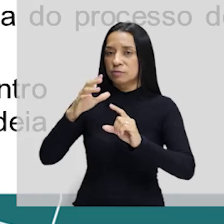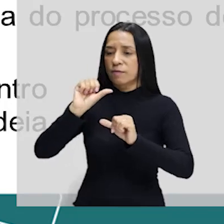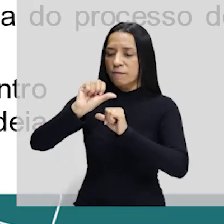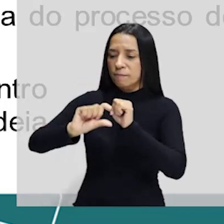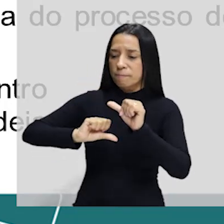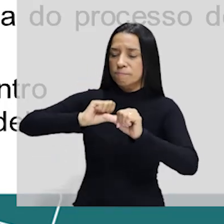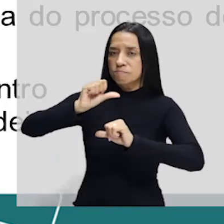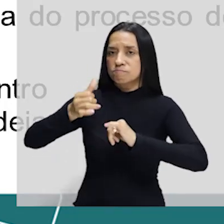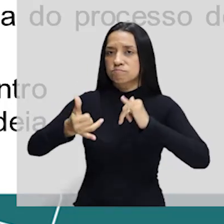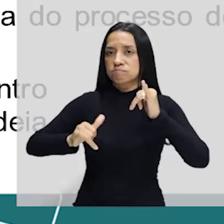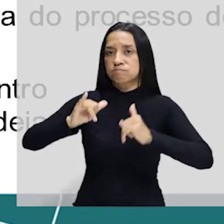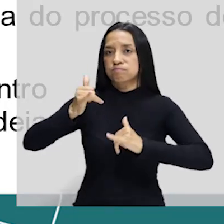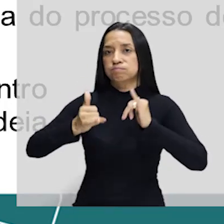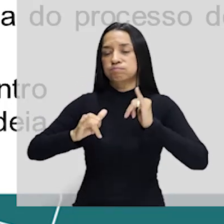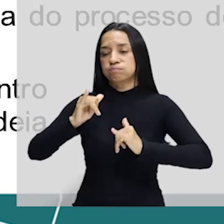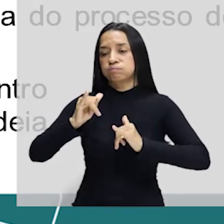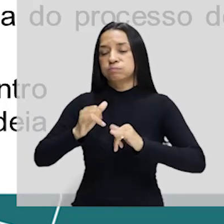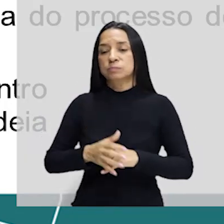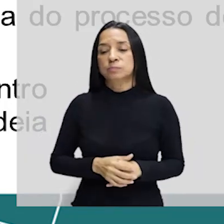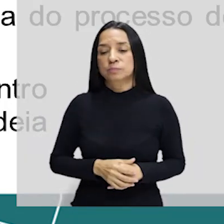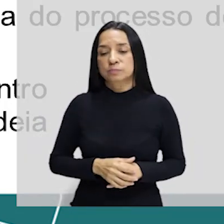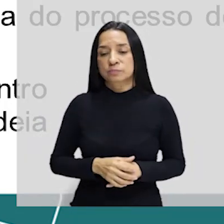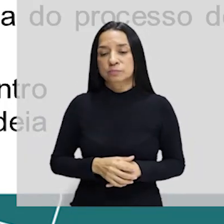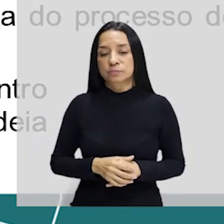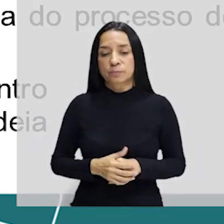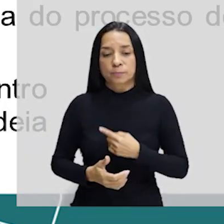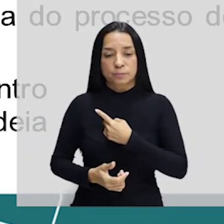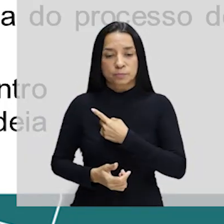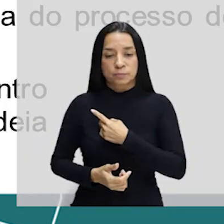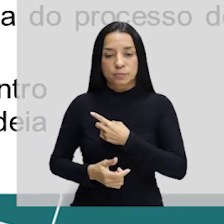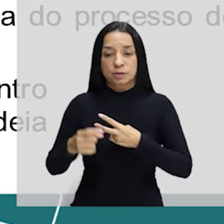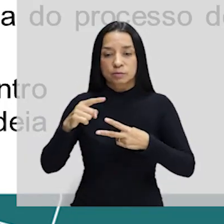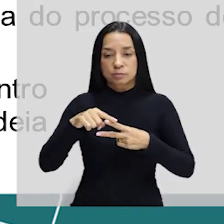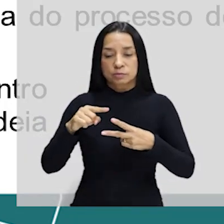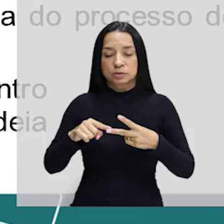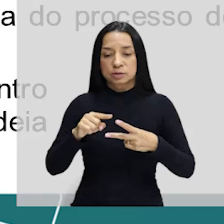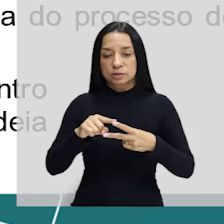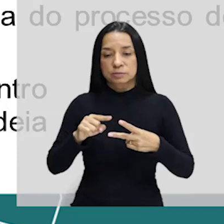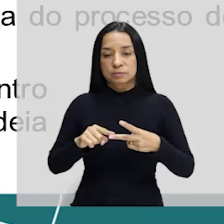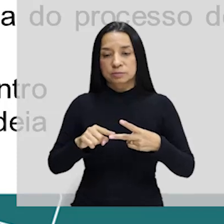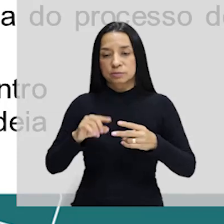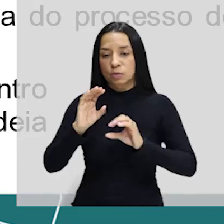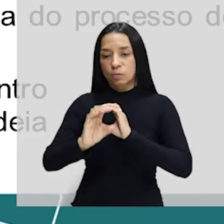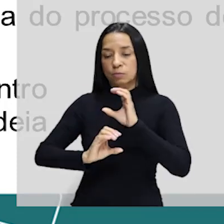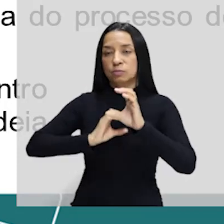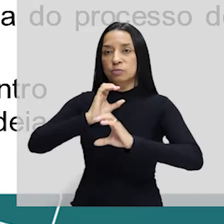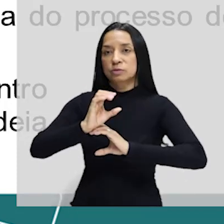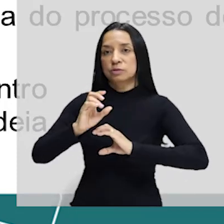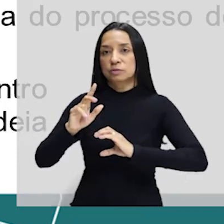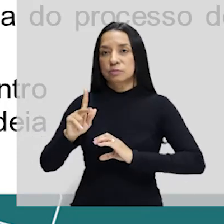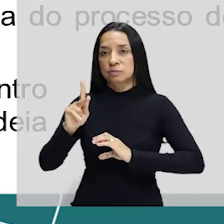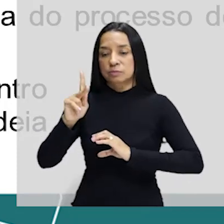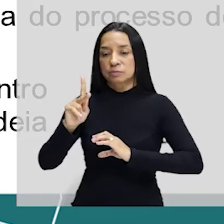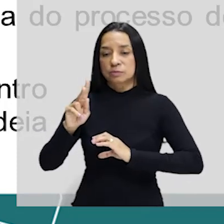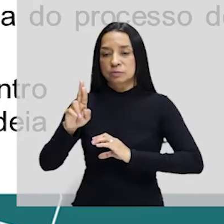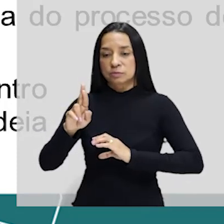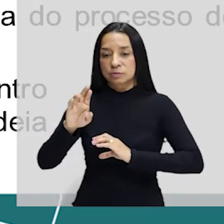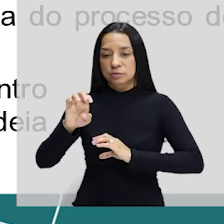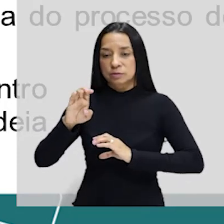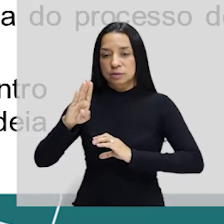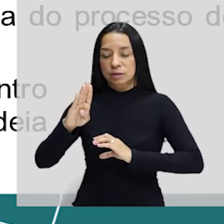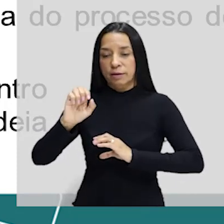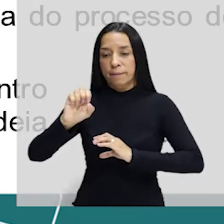reações químicas. Essas reações químicas vão compreender em duas etapas: o ciclo de Krebs e a cadeia